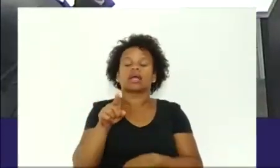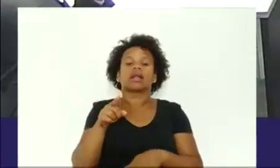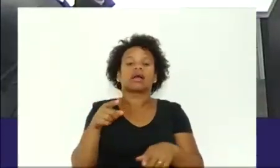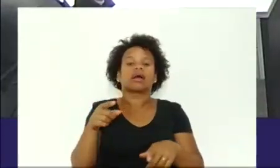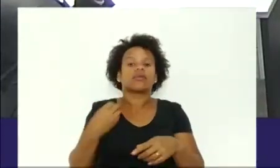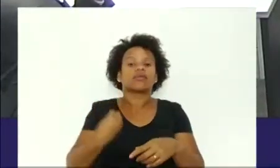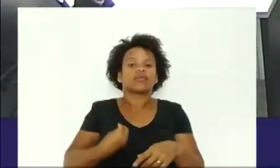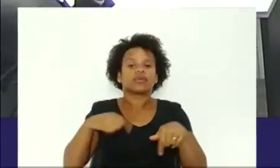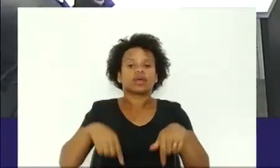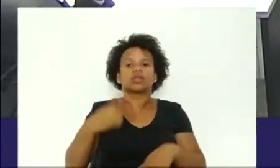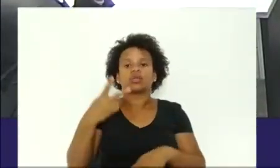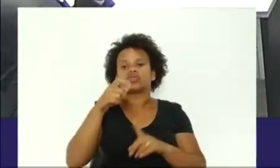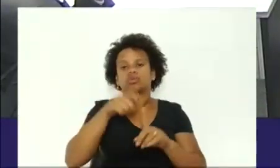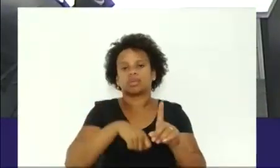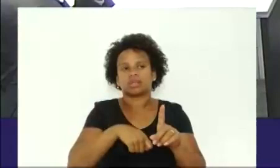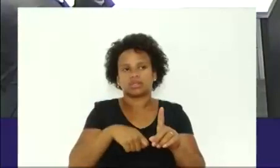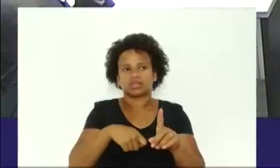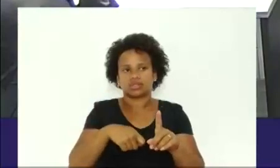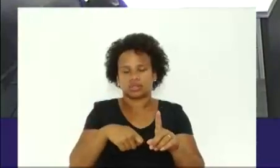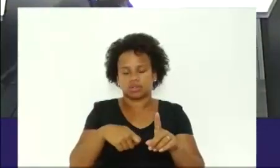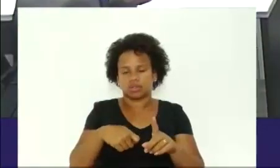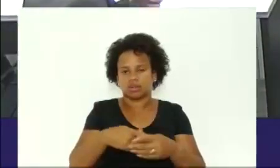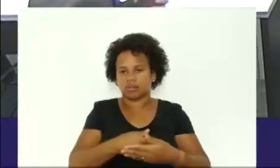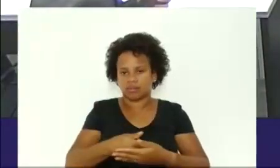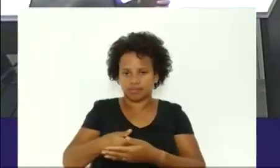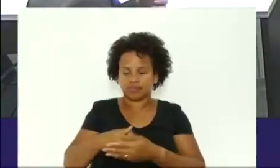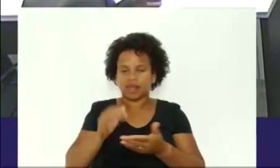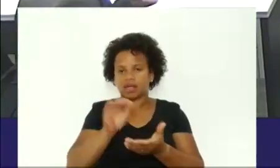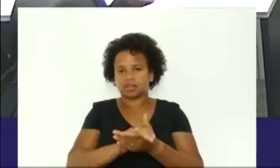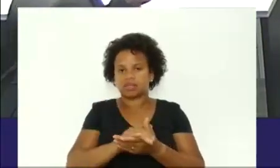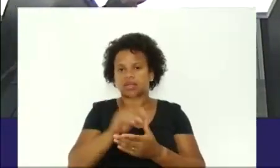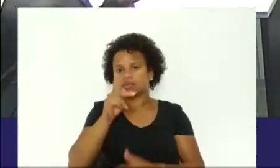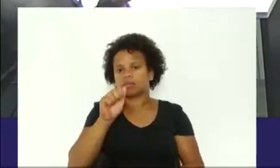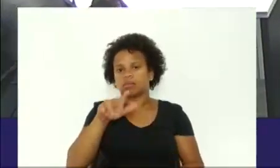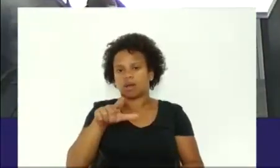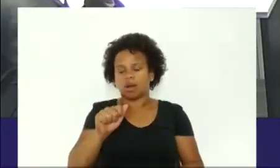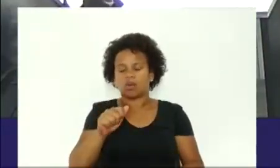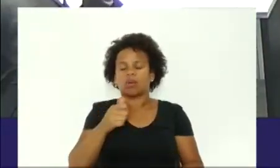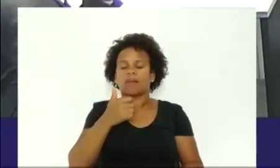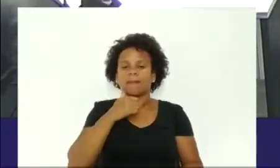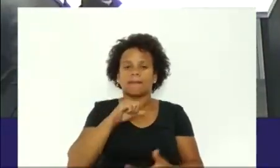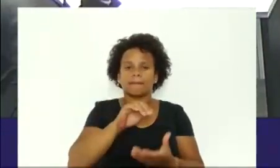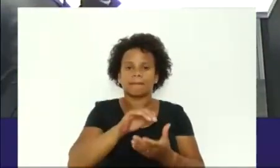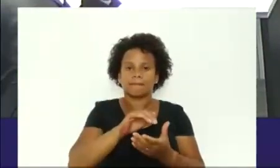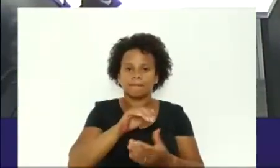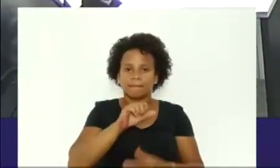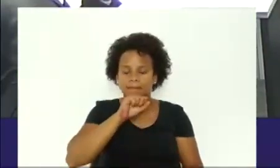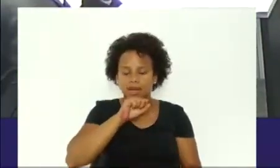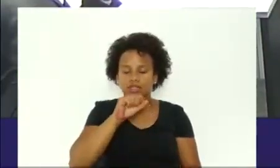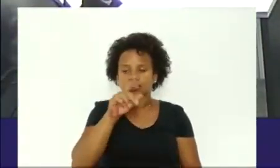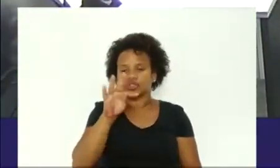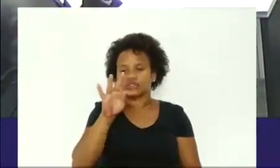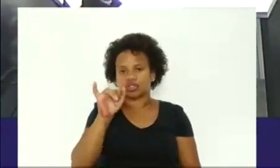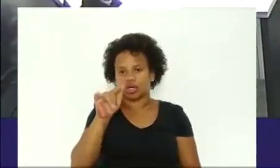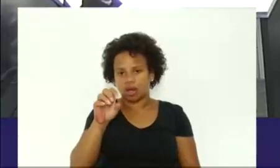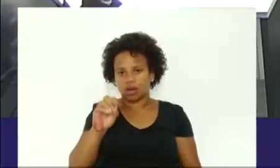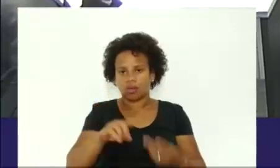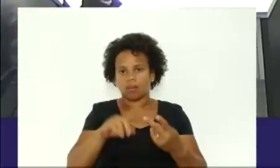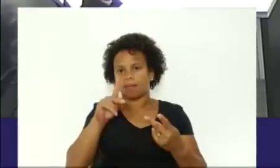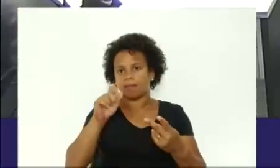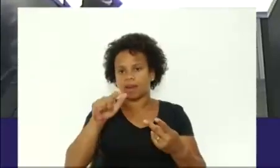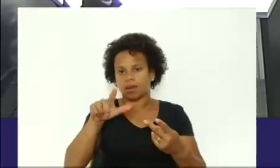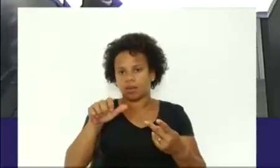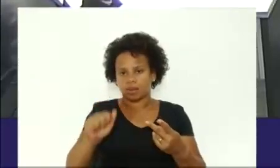até o magistério. É casada com o Paulo e é mãe de 2 filhos, Tiago e Paula. Aos 33 anos, passou